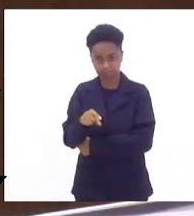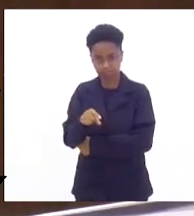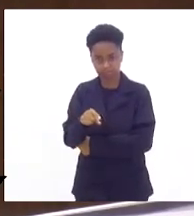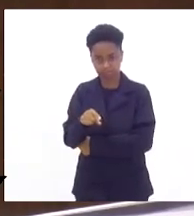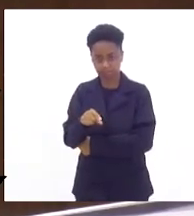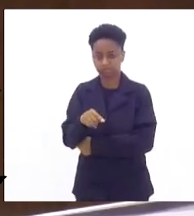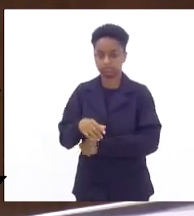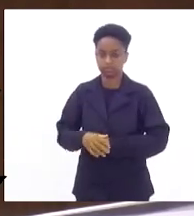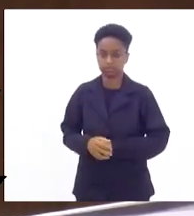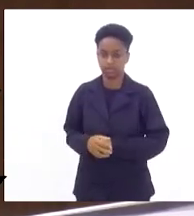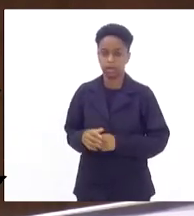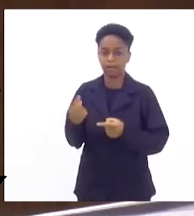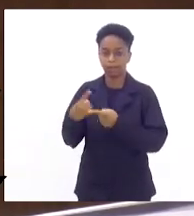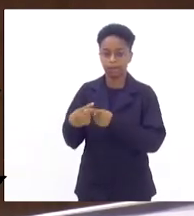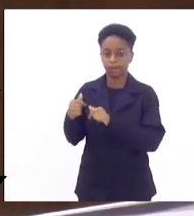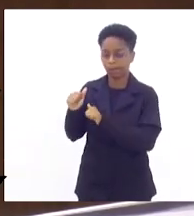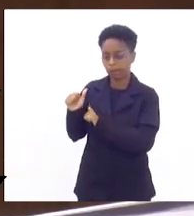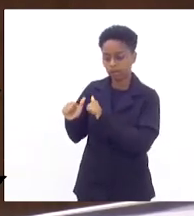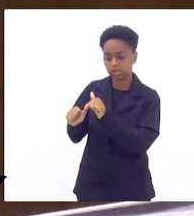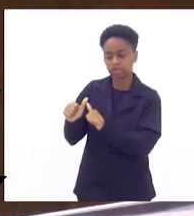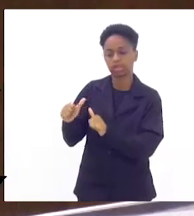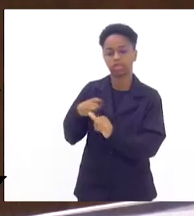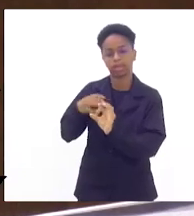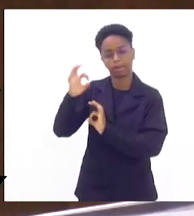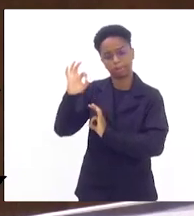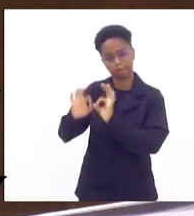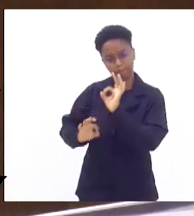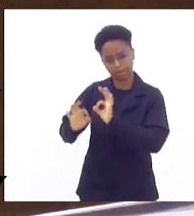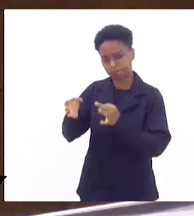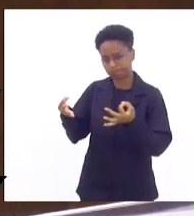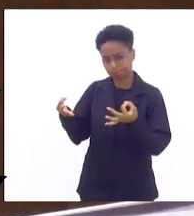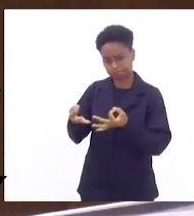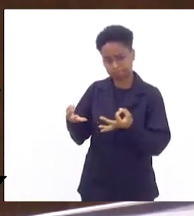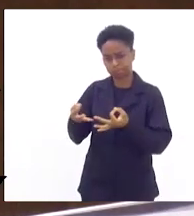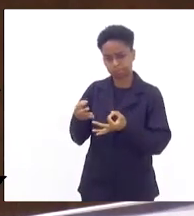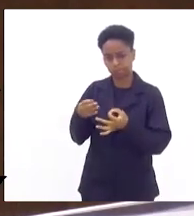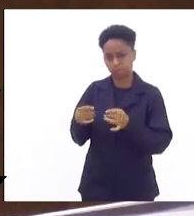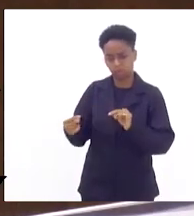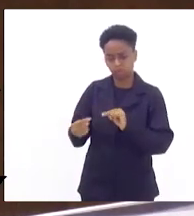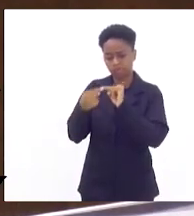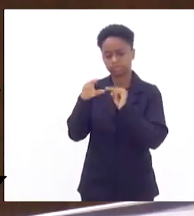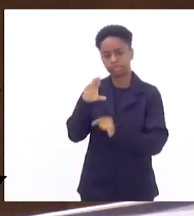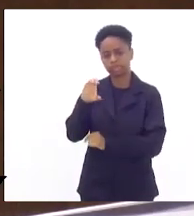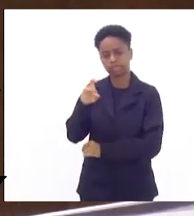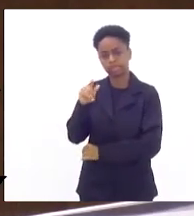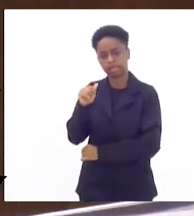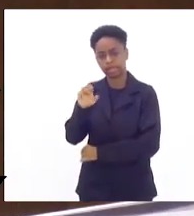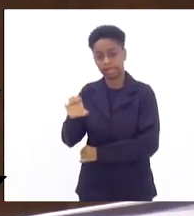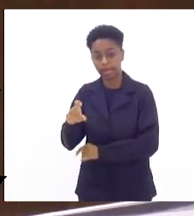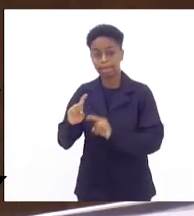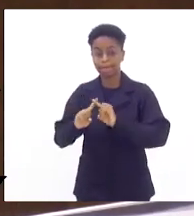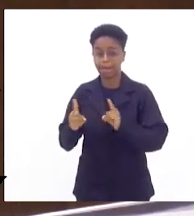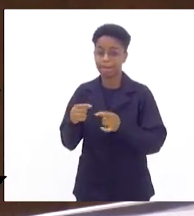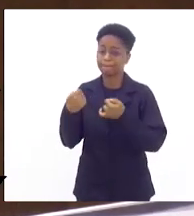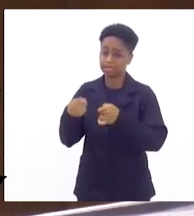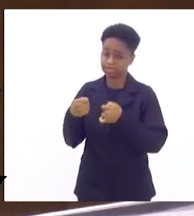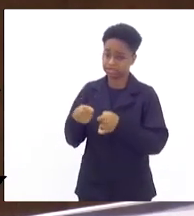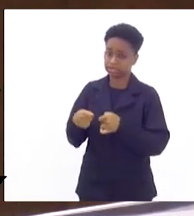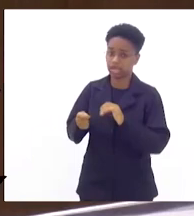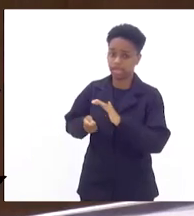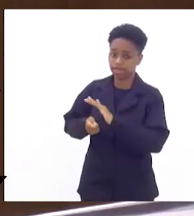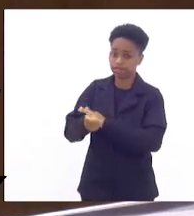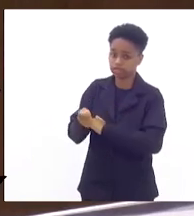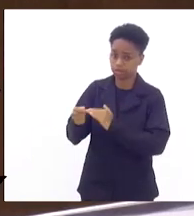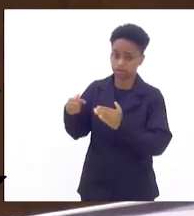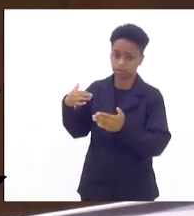Essa passagem foi muito bem planejada e com toda a ajuda da SEDAI, mas era um ativo que carecia de investimento ao longo do